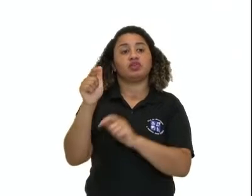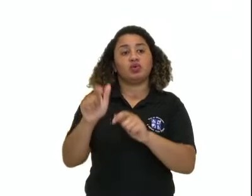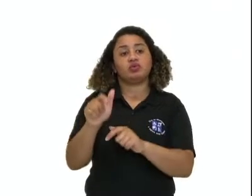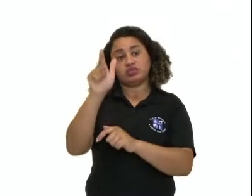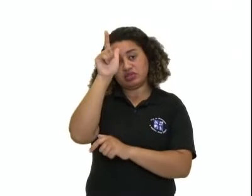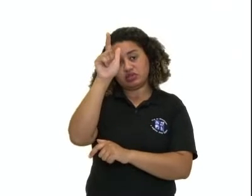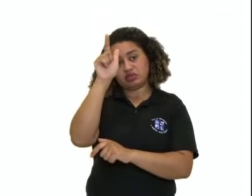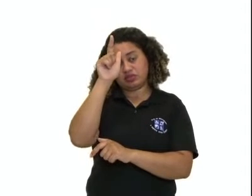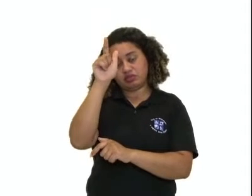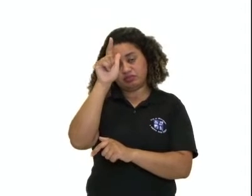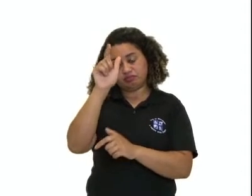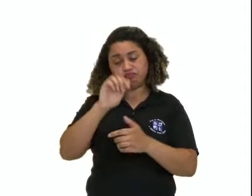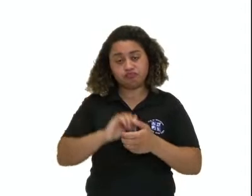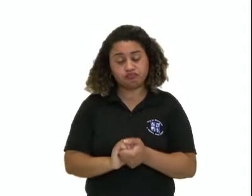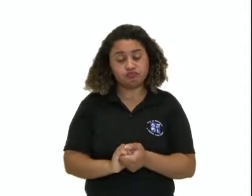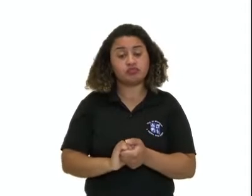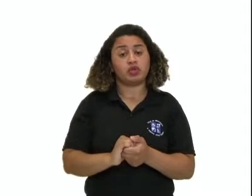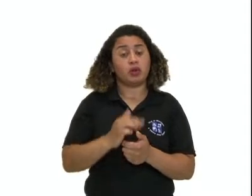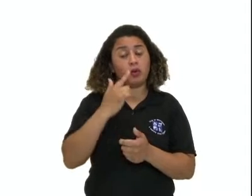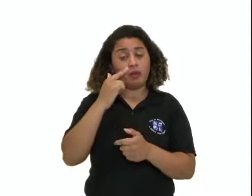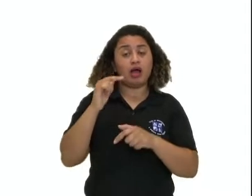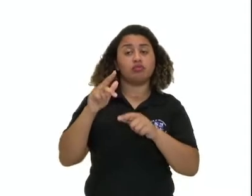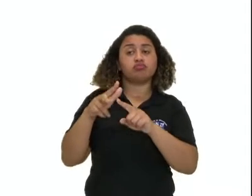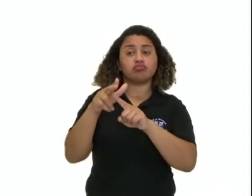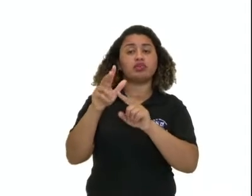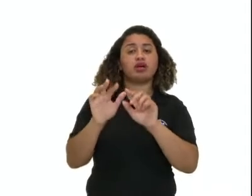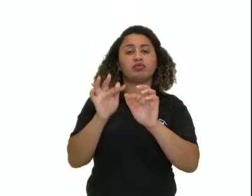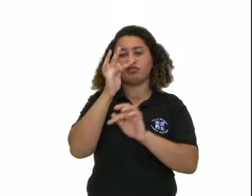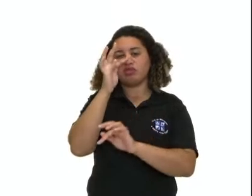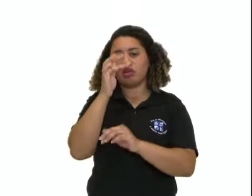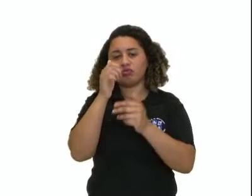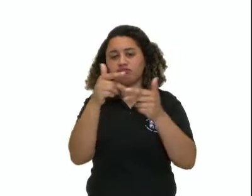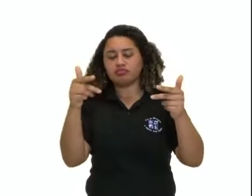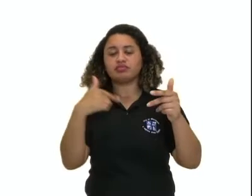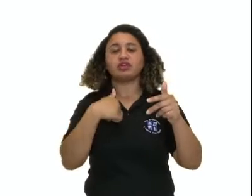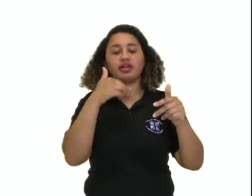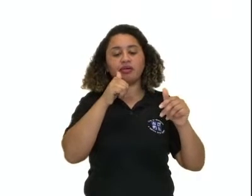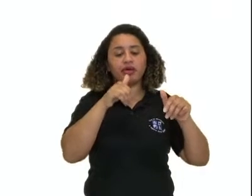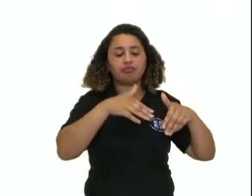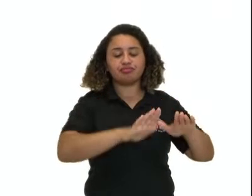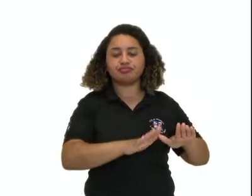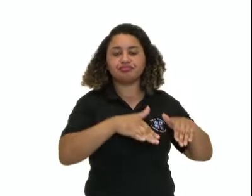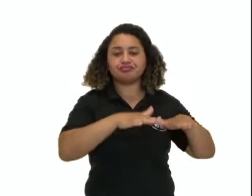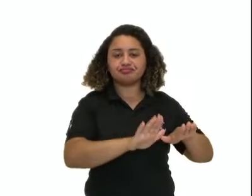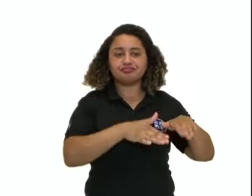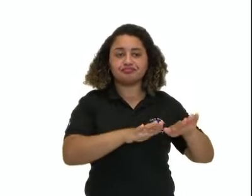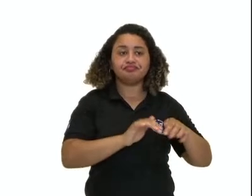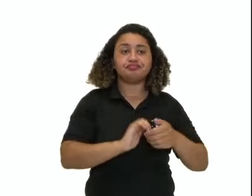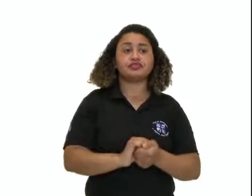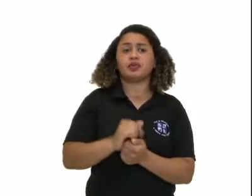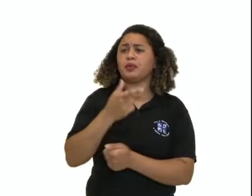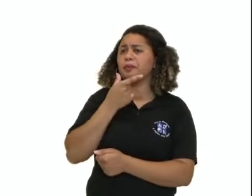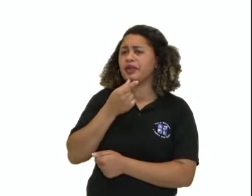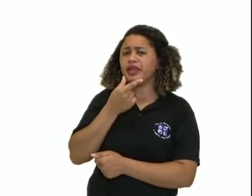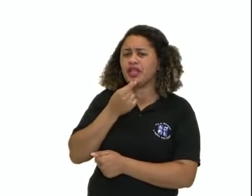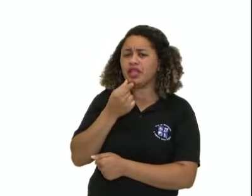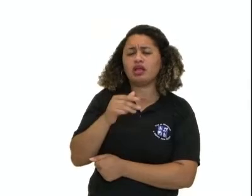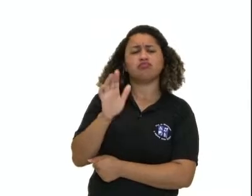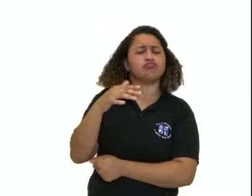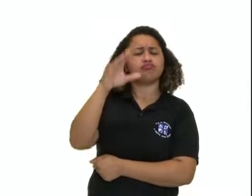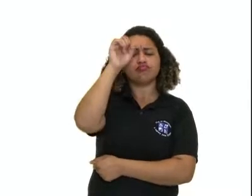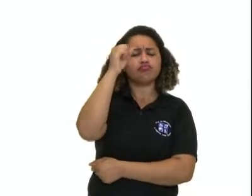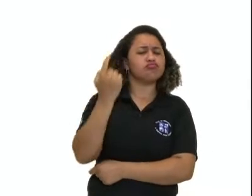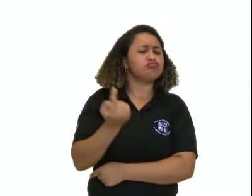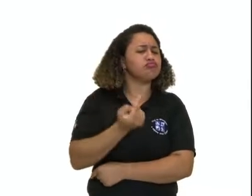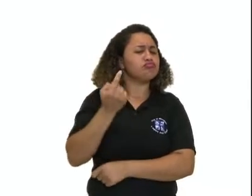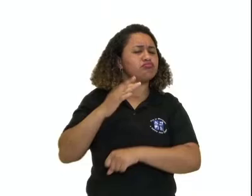uma tecelã analfabeta. O menino prodígio foi um autodidata, já no princípio de sua